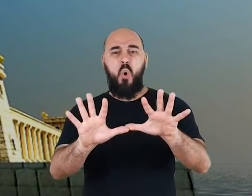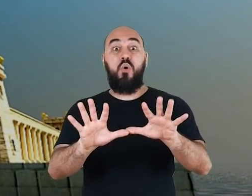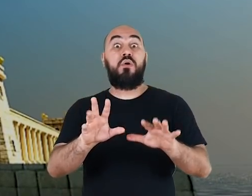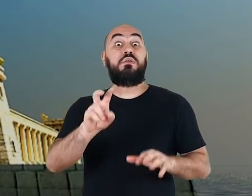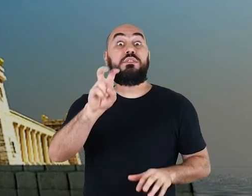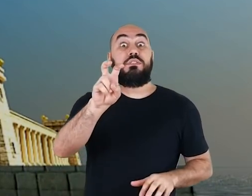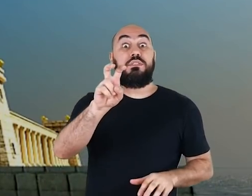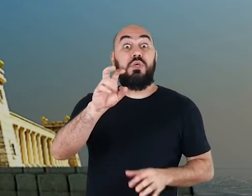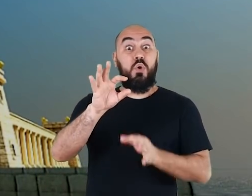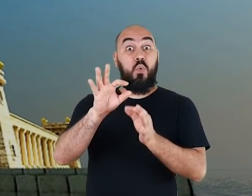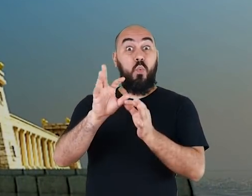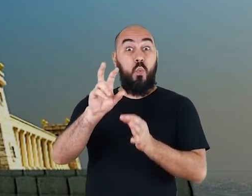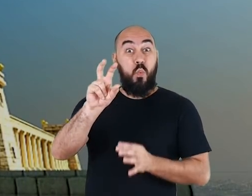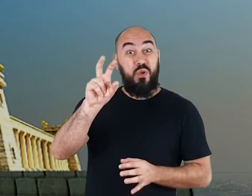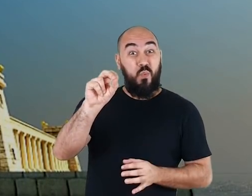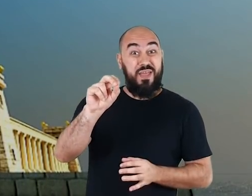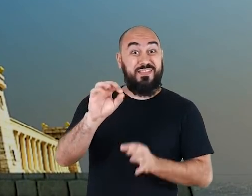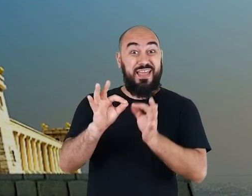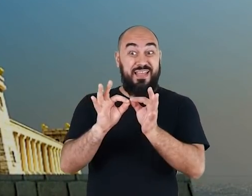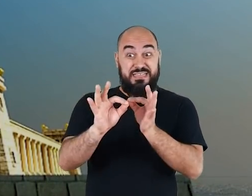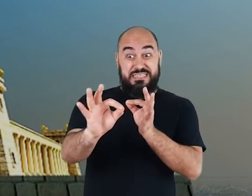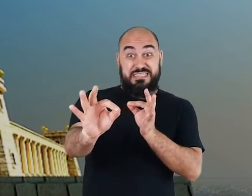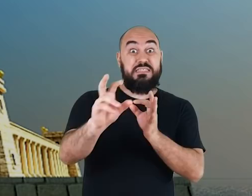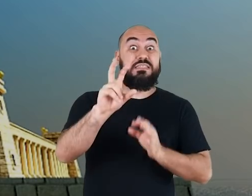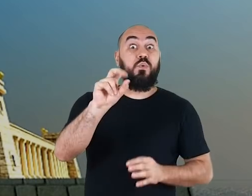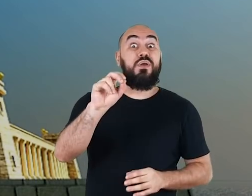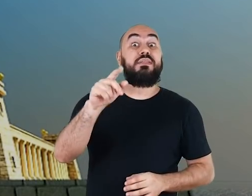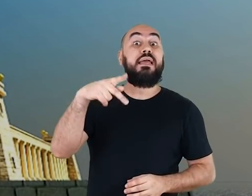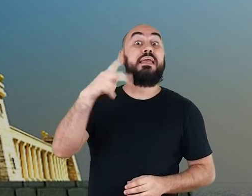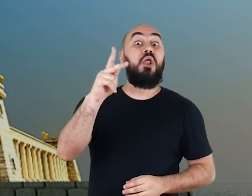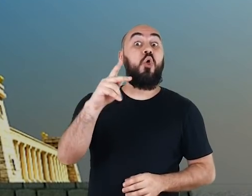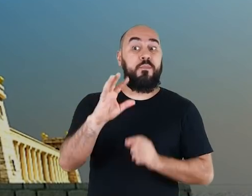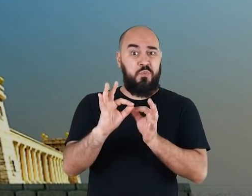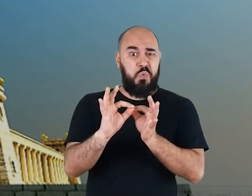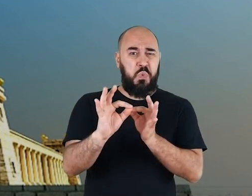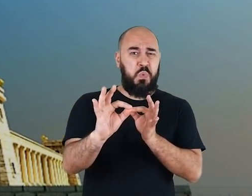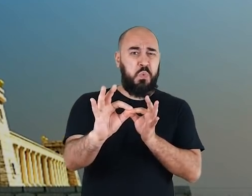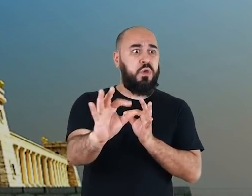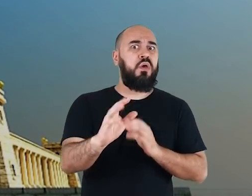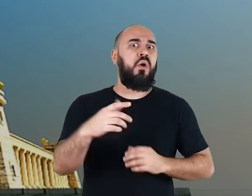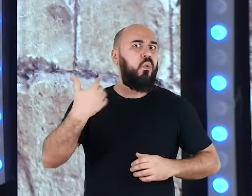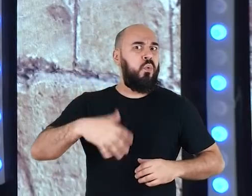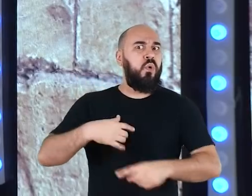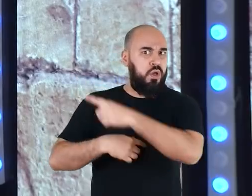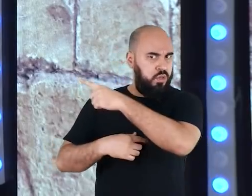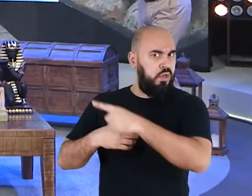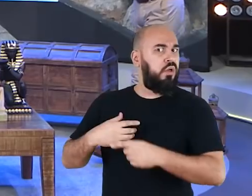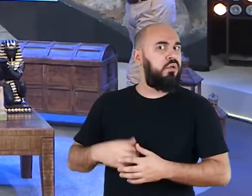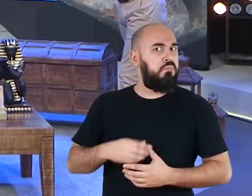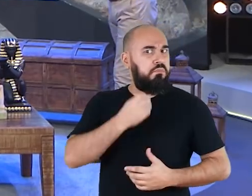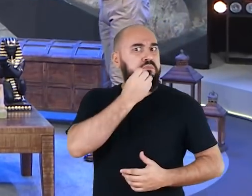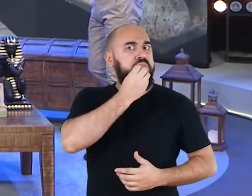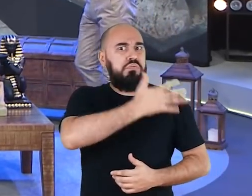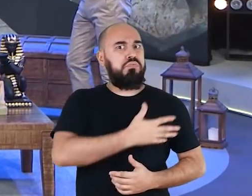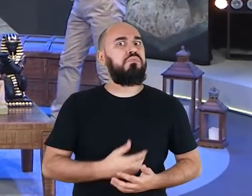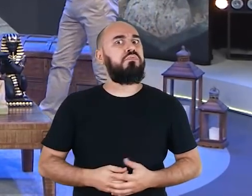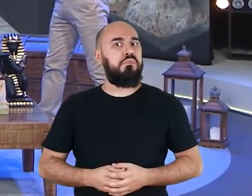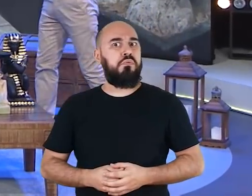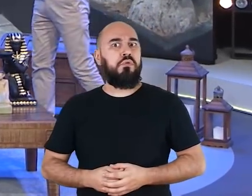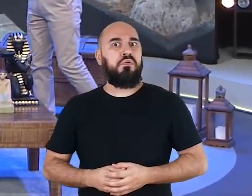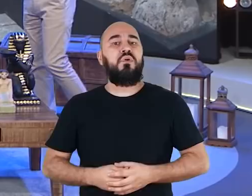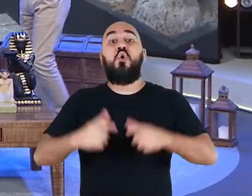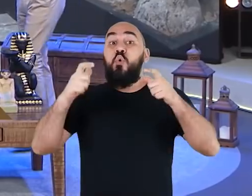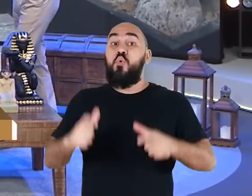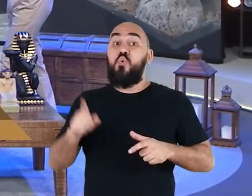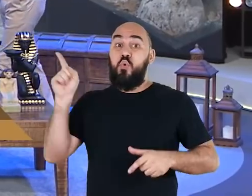até 50 quilômetros de distância. Isso realmente era muito sofisticado para a ocasião. O local escolhido para